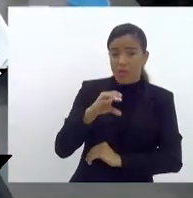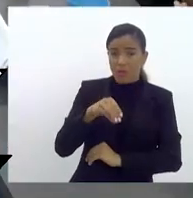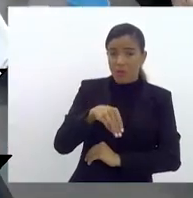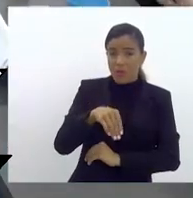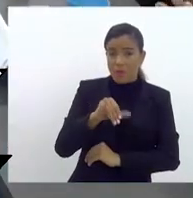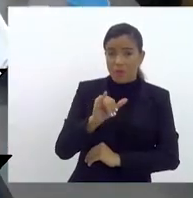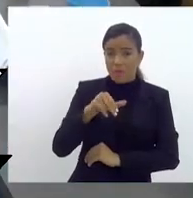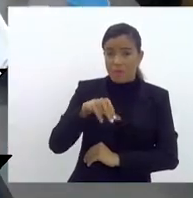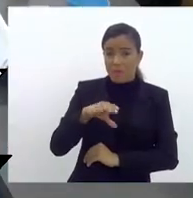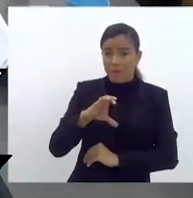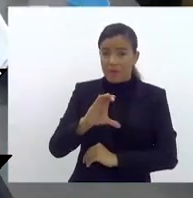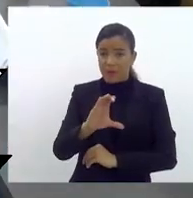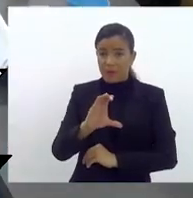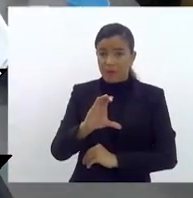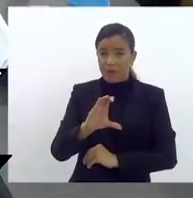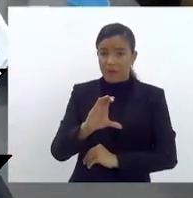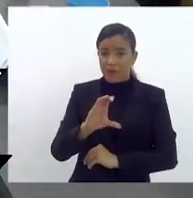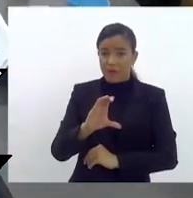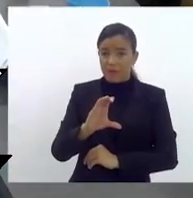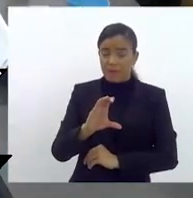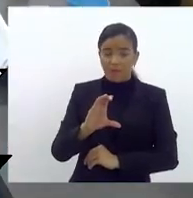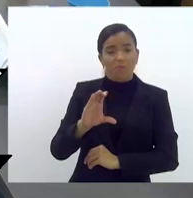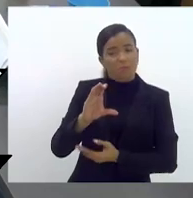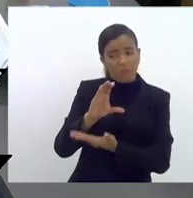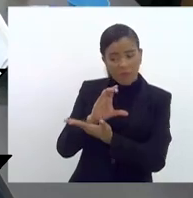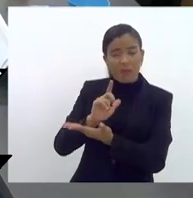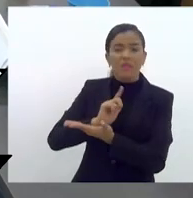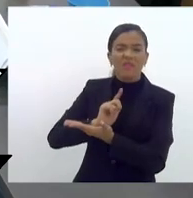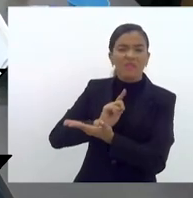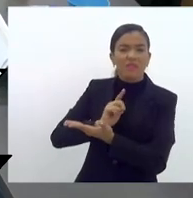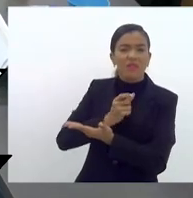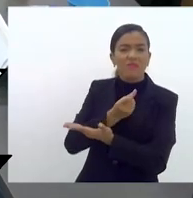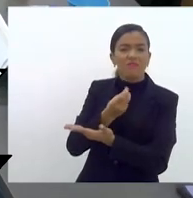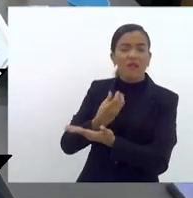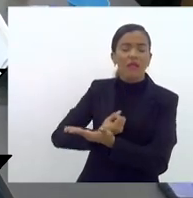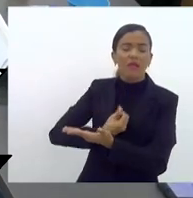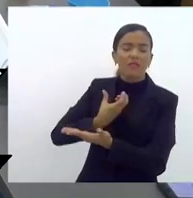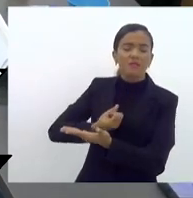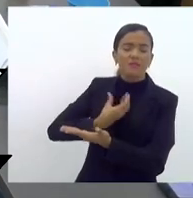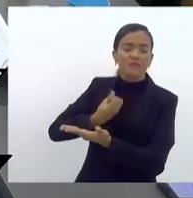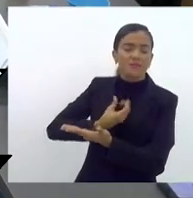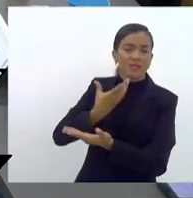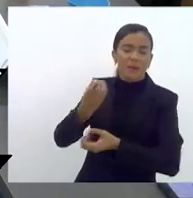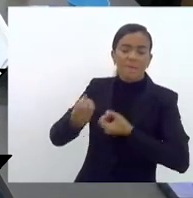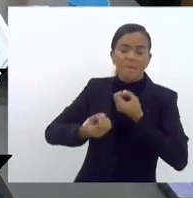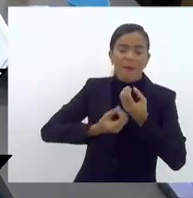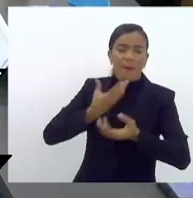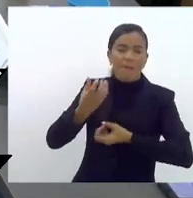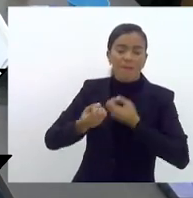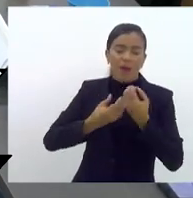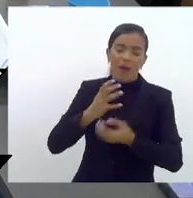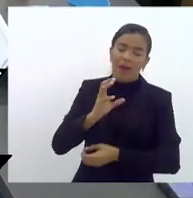o deputado Carlinho aqui tem as suas expressões amorosas difusas